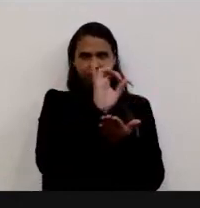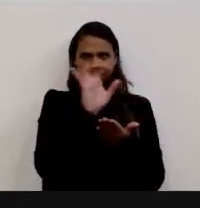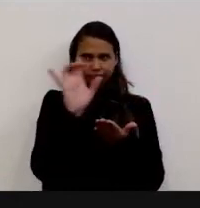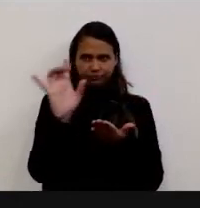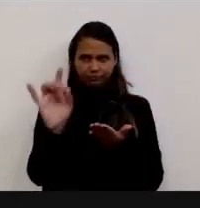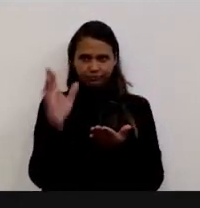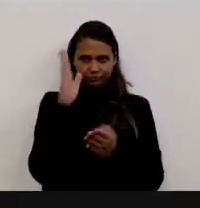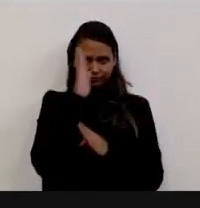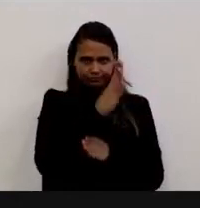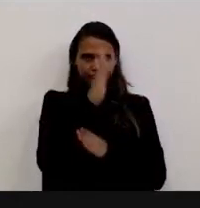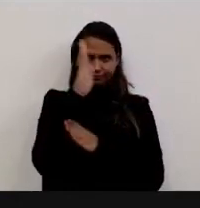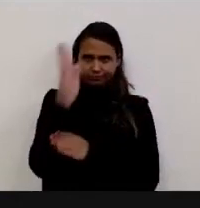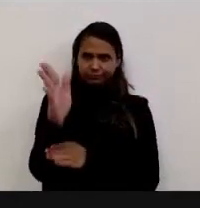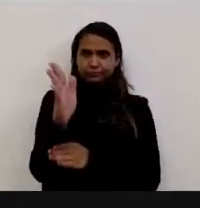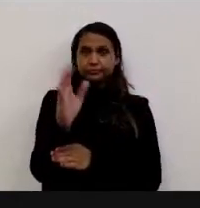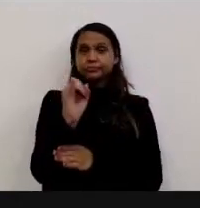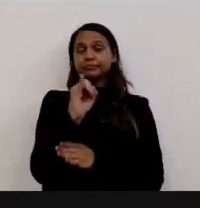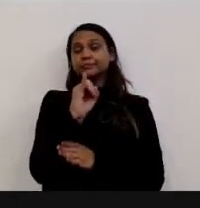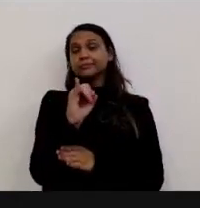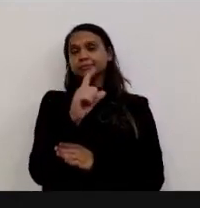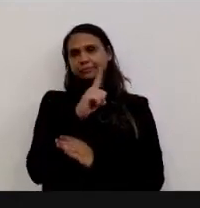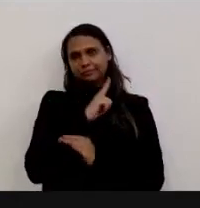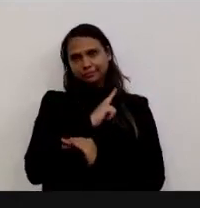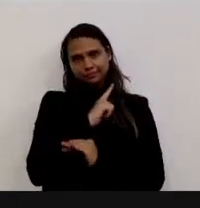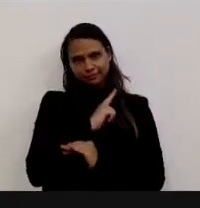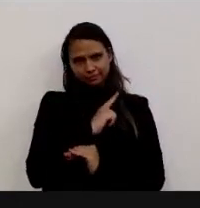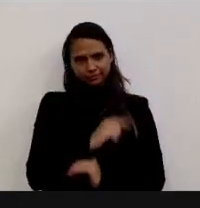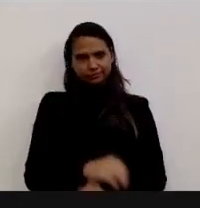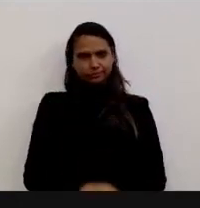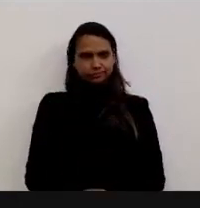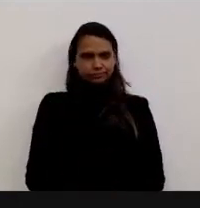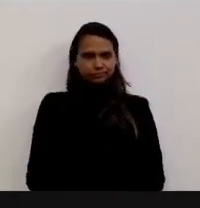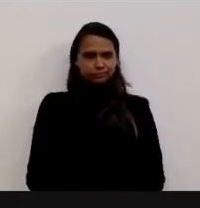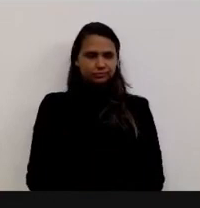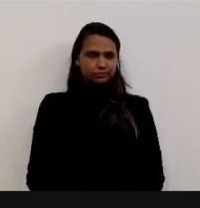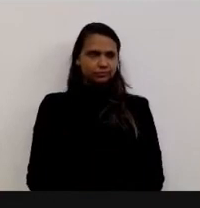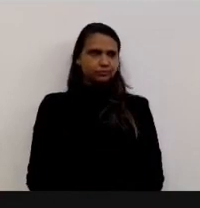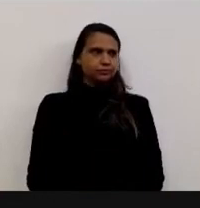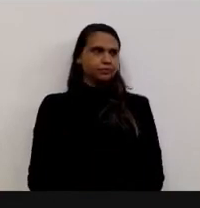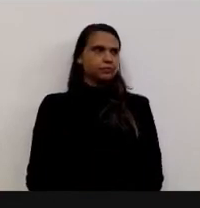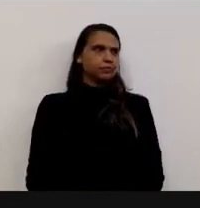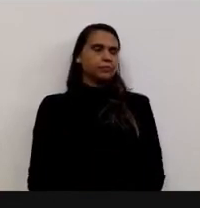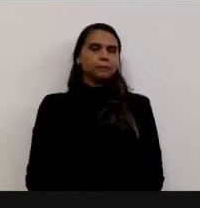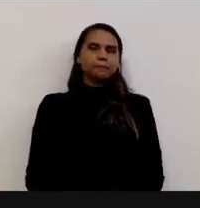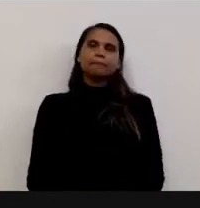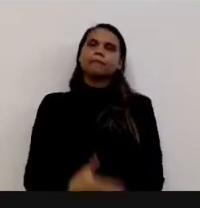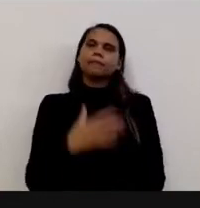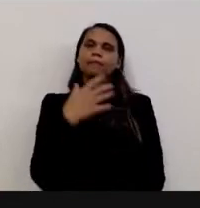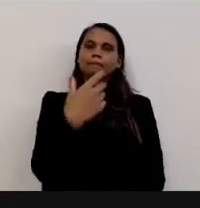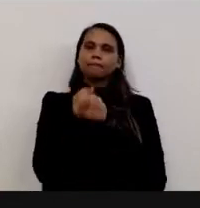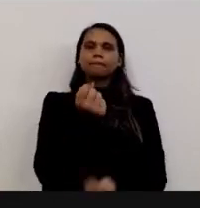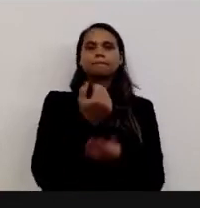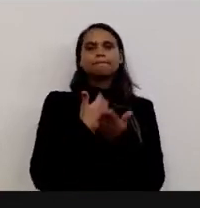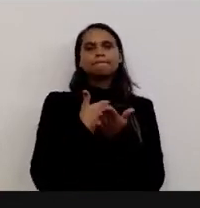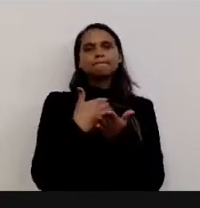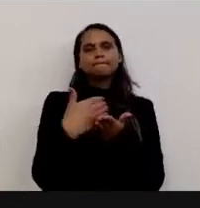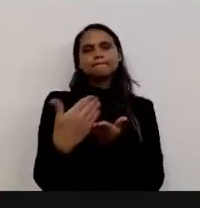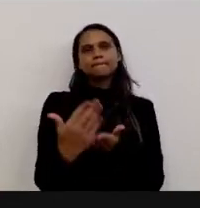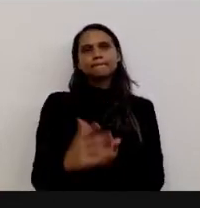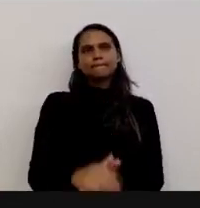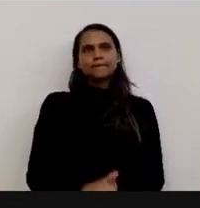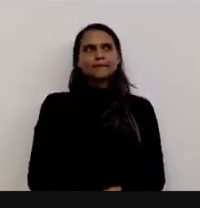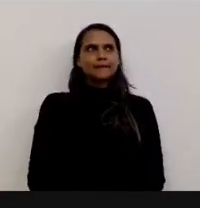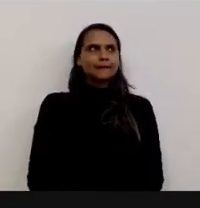individualmente, quando for individual. Deixa eu ver se tem alguma coisa que é mais genérica. Não. Vamos começar aqui, ó.